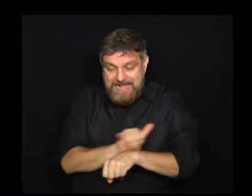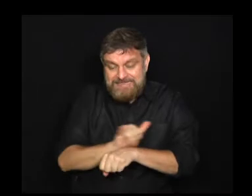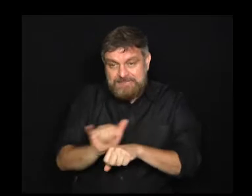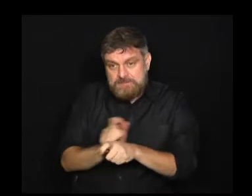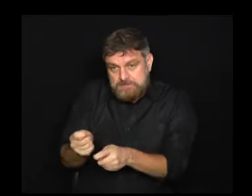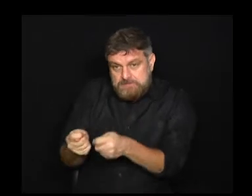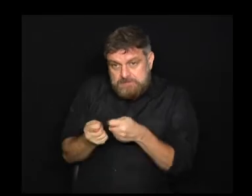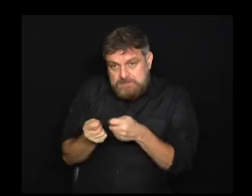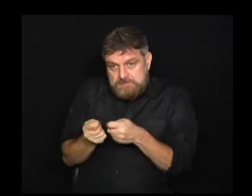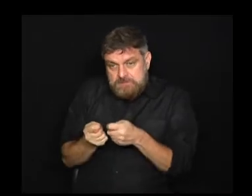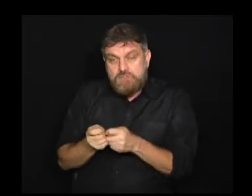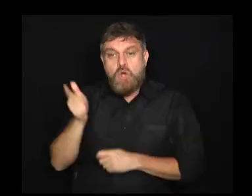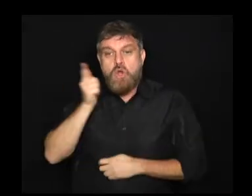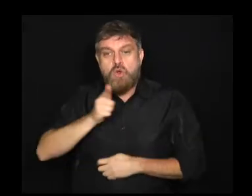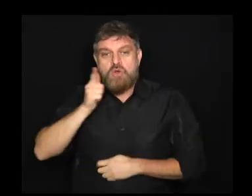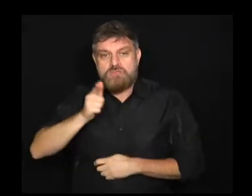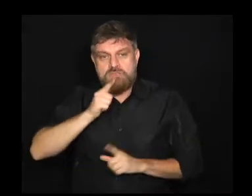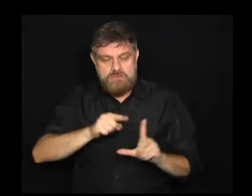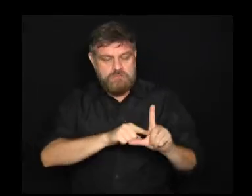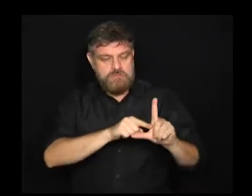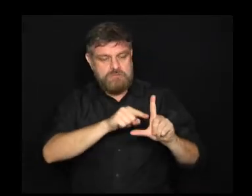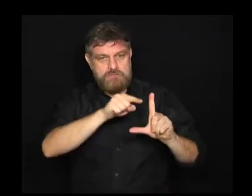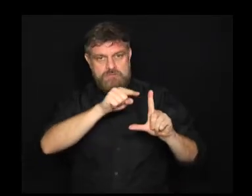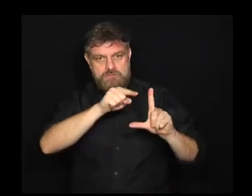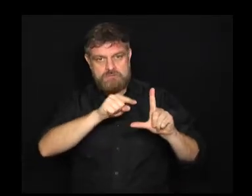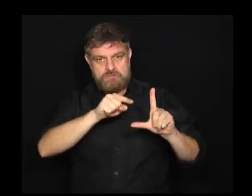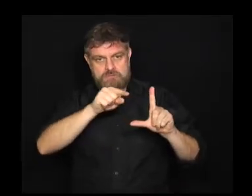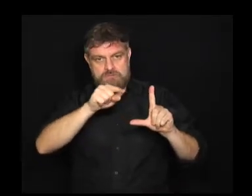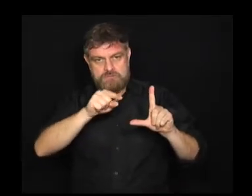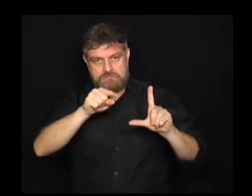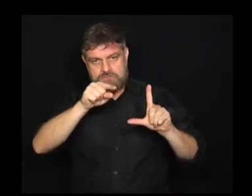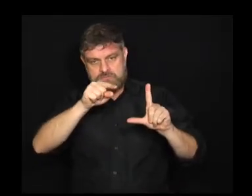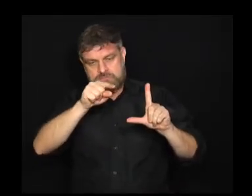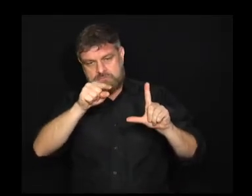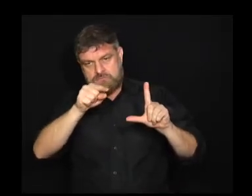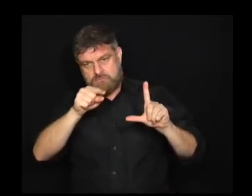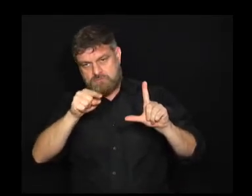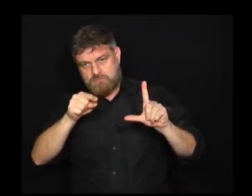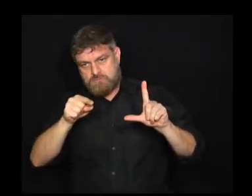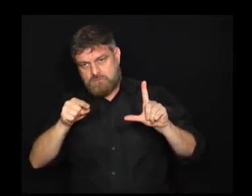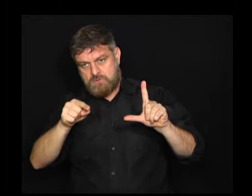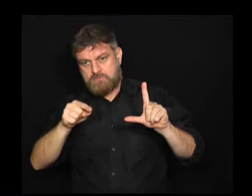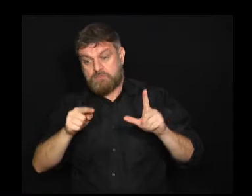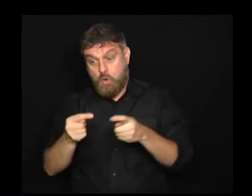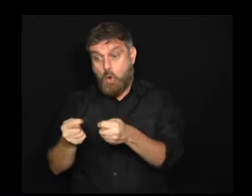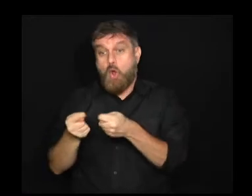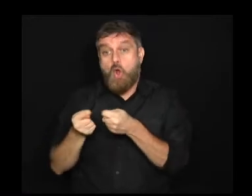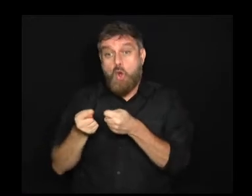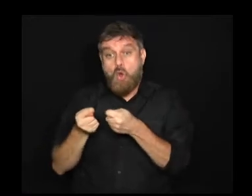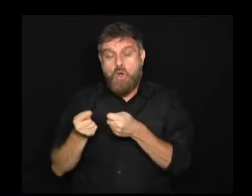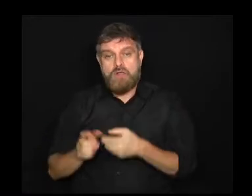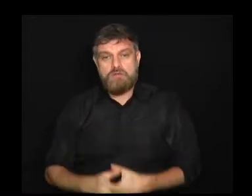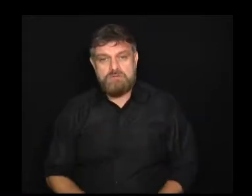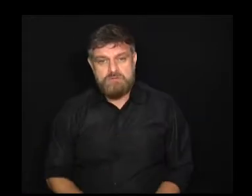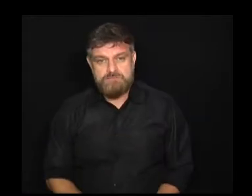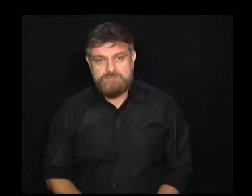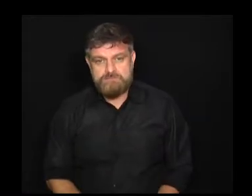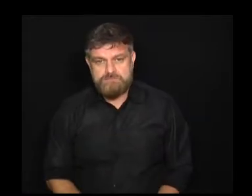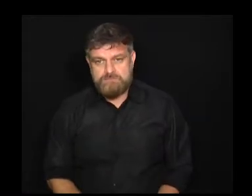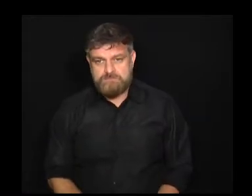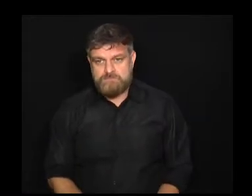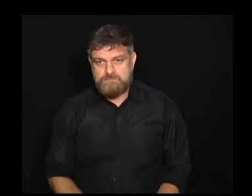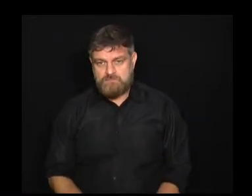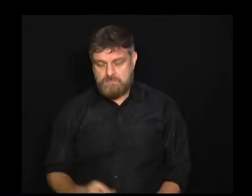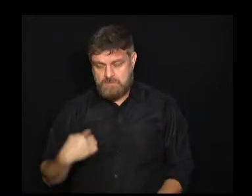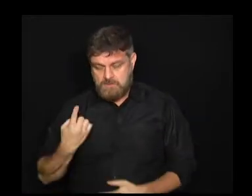conseguindo controlar. Então, aos poucos, o número de casos foi sendo controlado. Então, fazendo com que